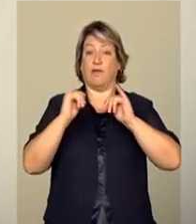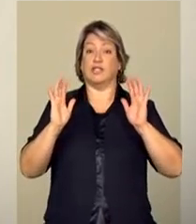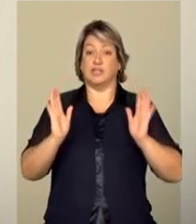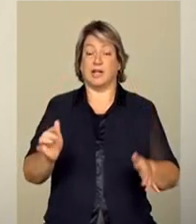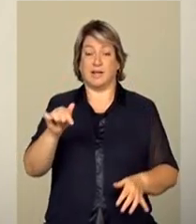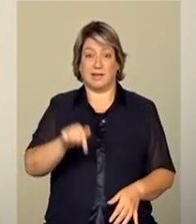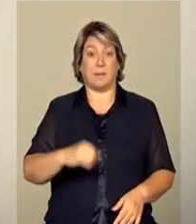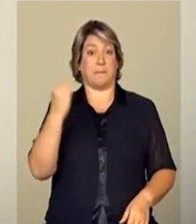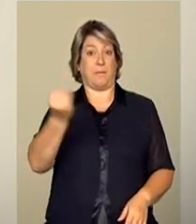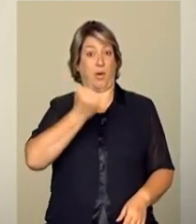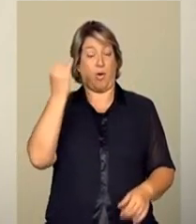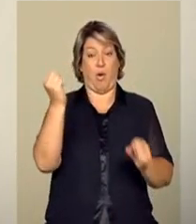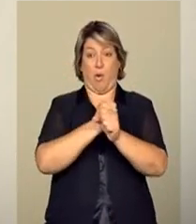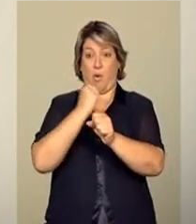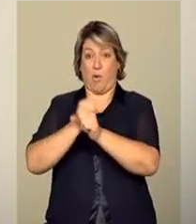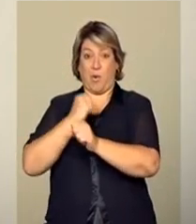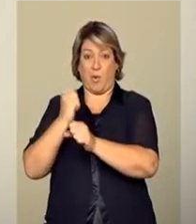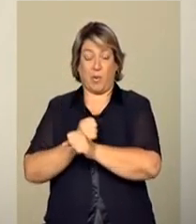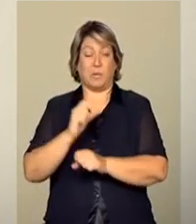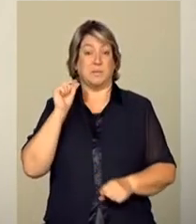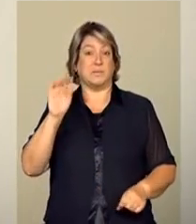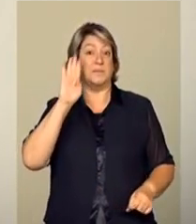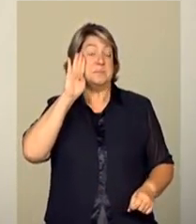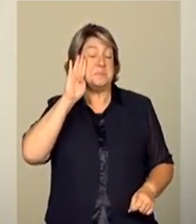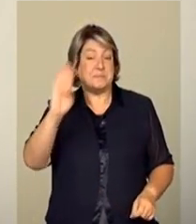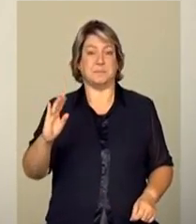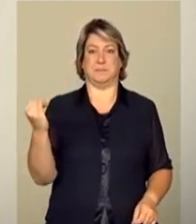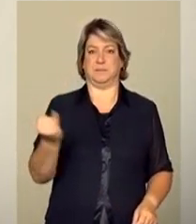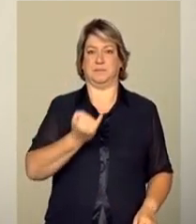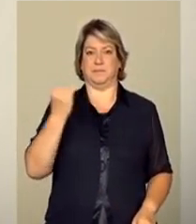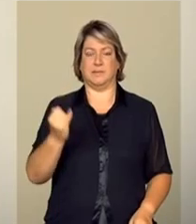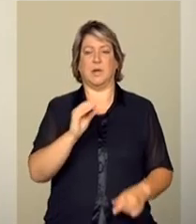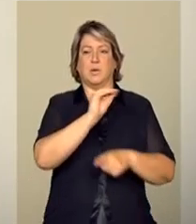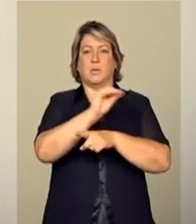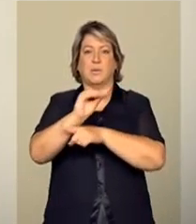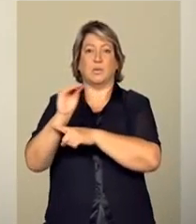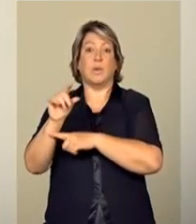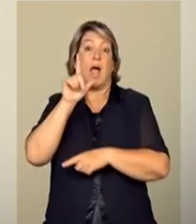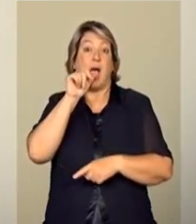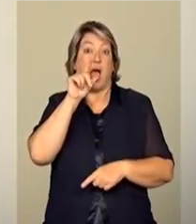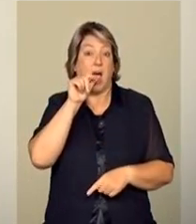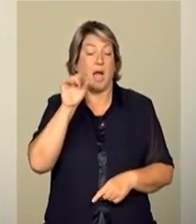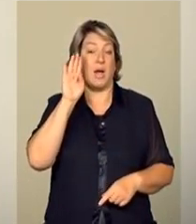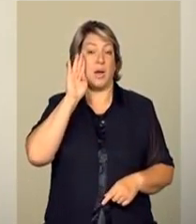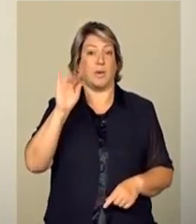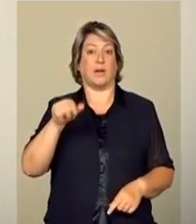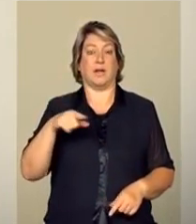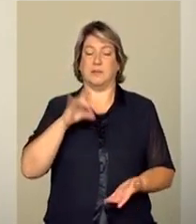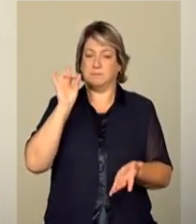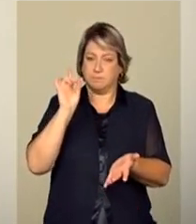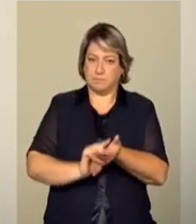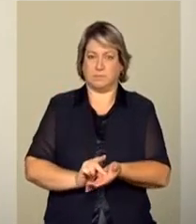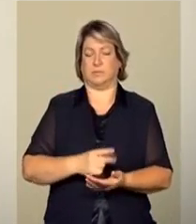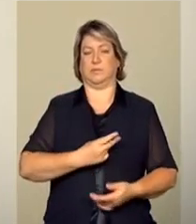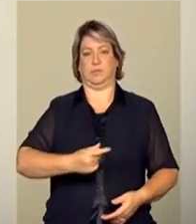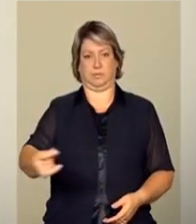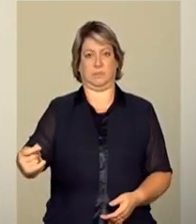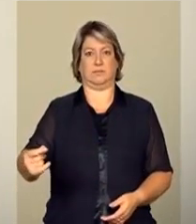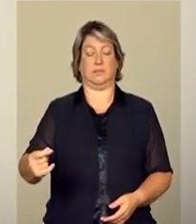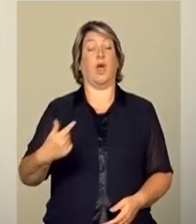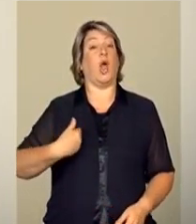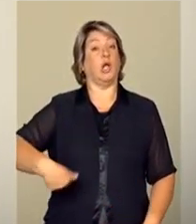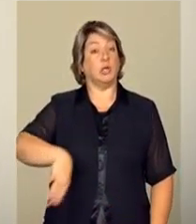das obras estruturantes aquelas obras que vão garantir o abastecimento de água de forma definitiva nós